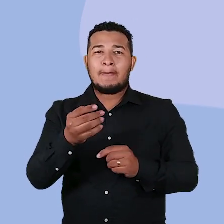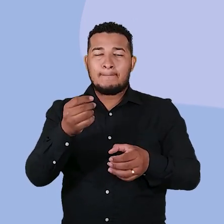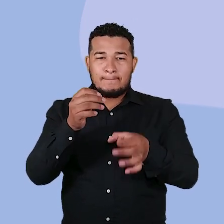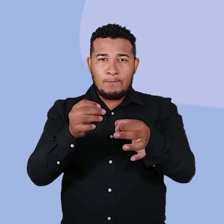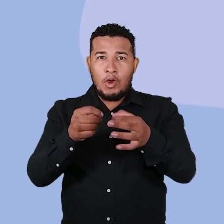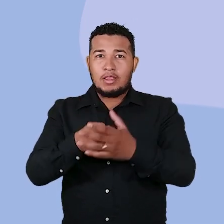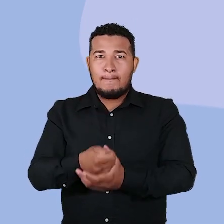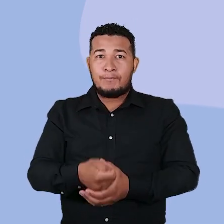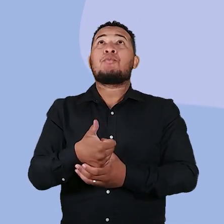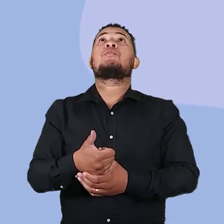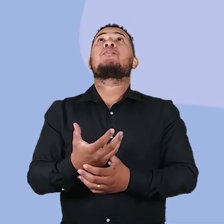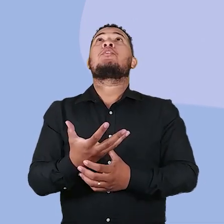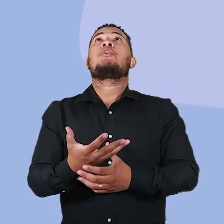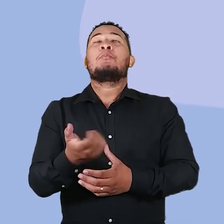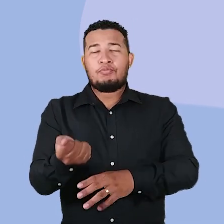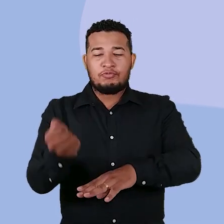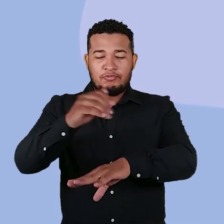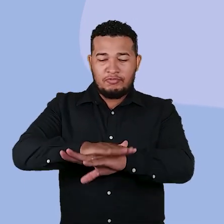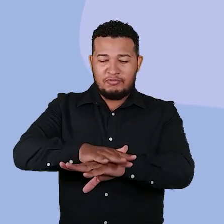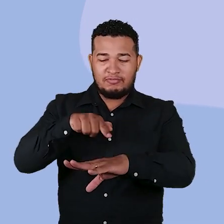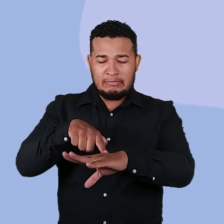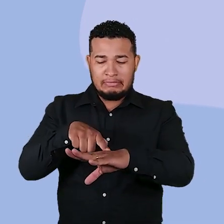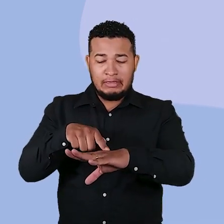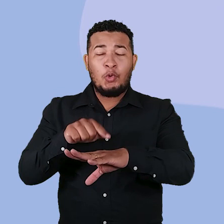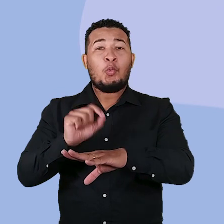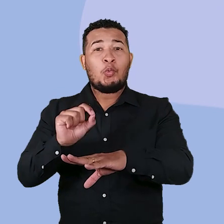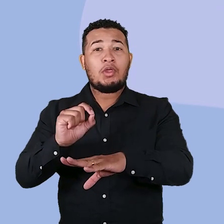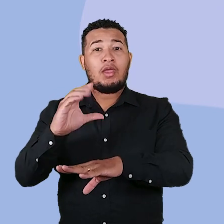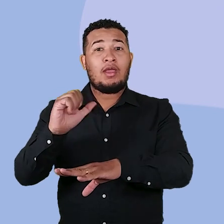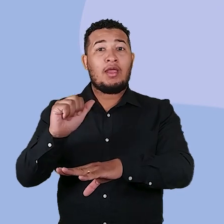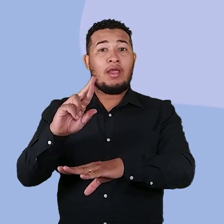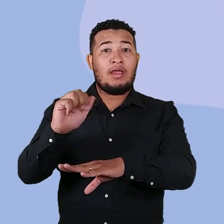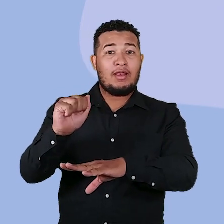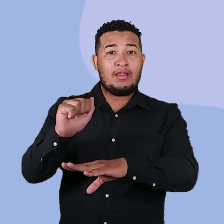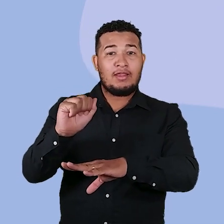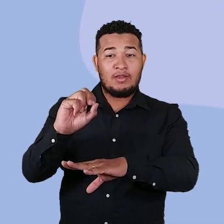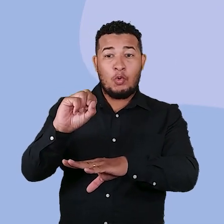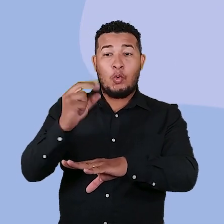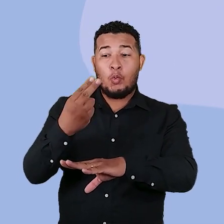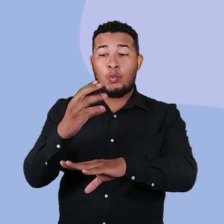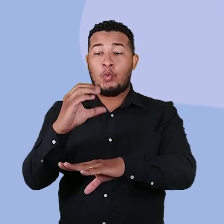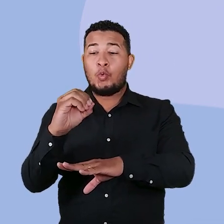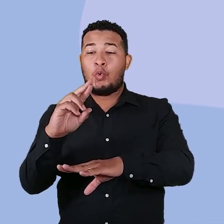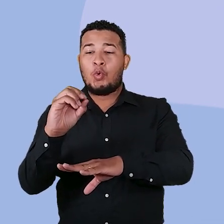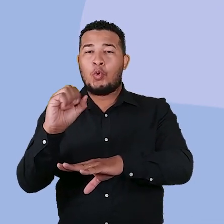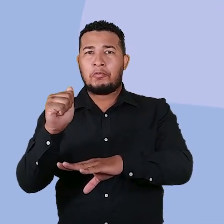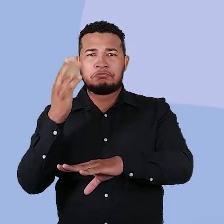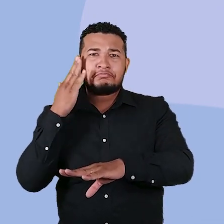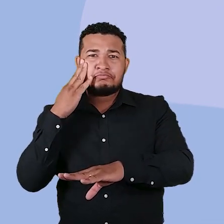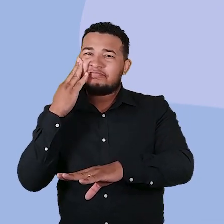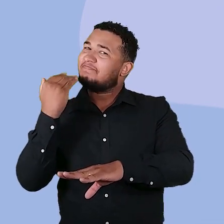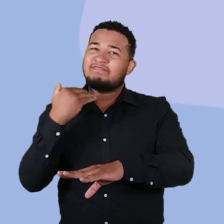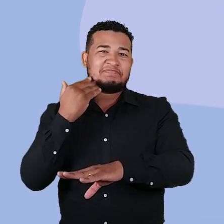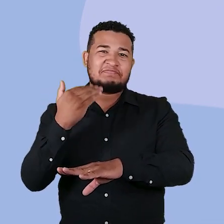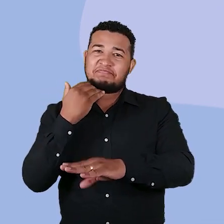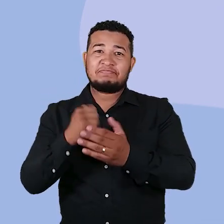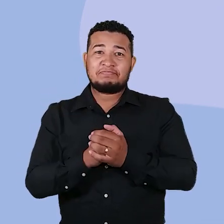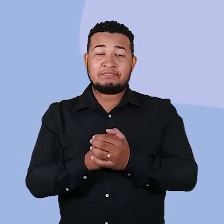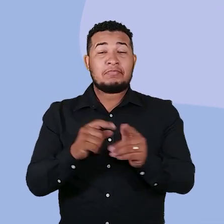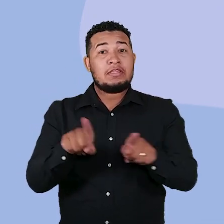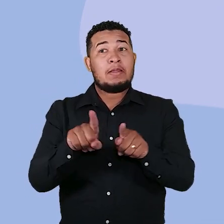pô no lançamento de uma moeda não tem como você garantir se vai cair cara ou se vai cair coroa é o não é